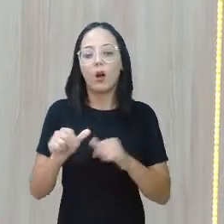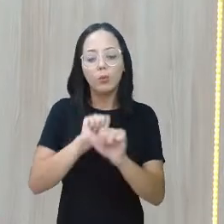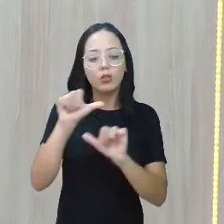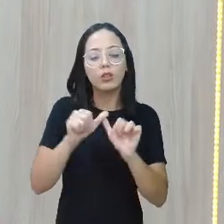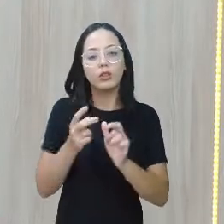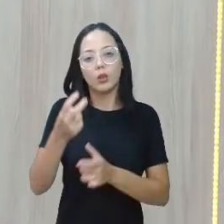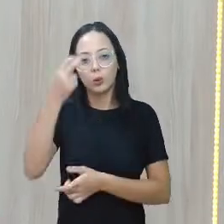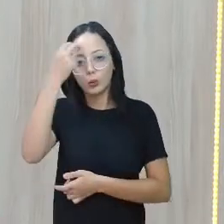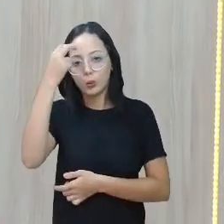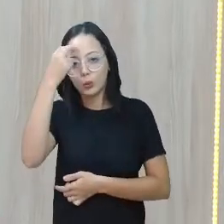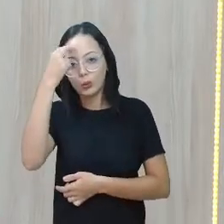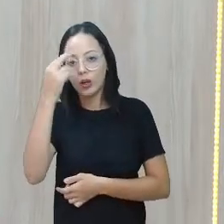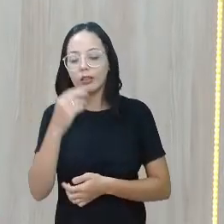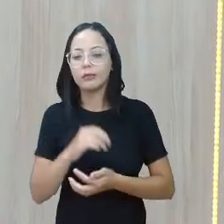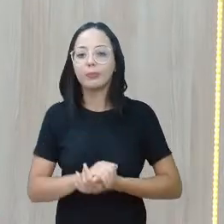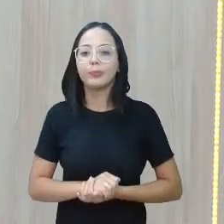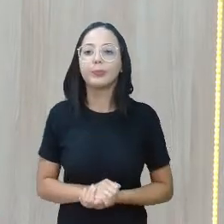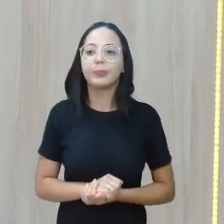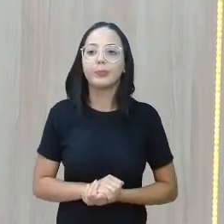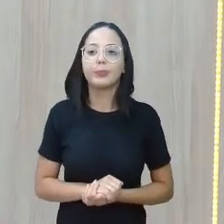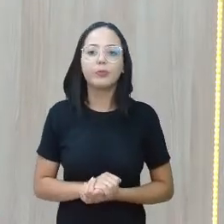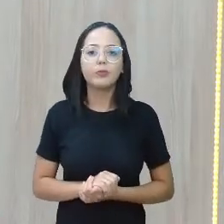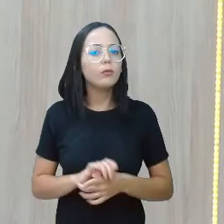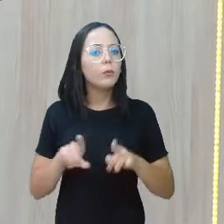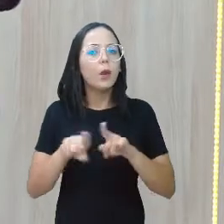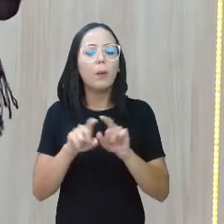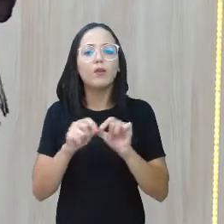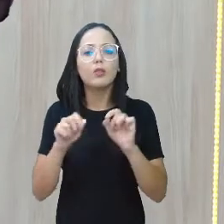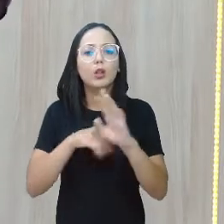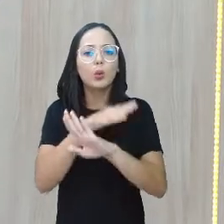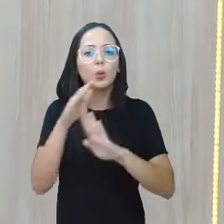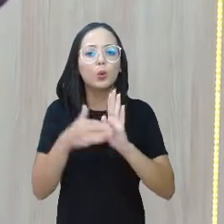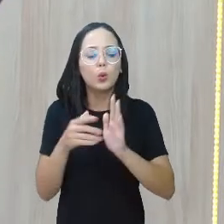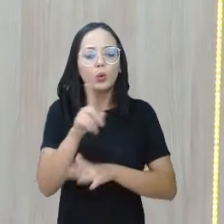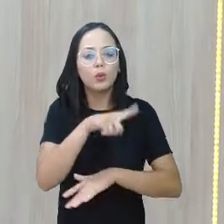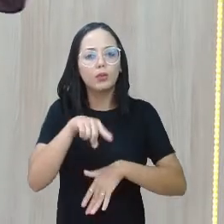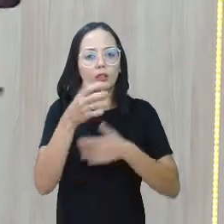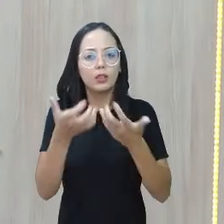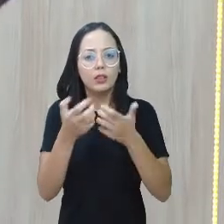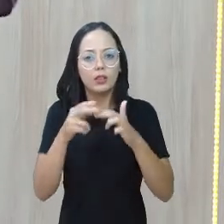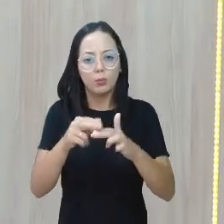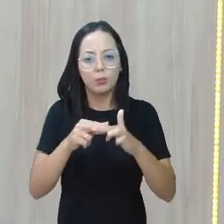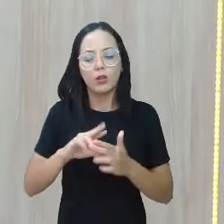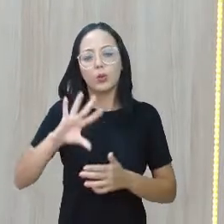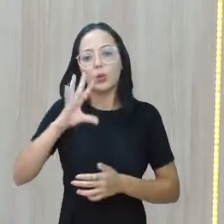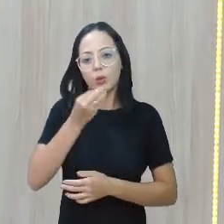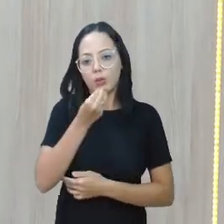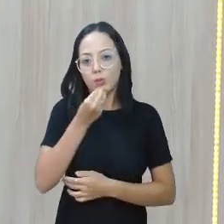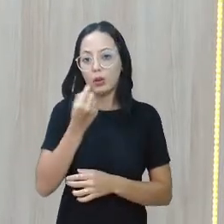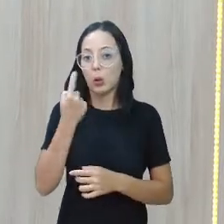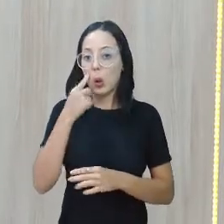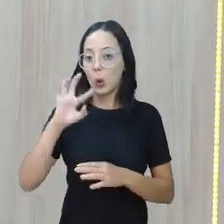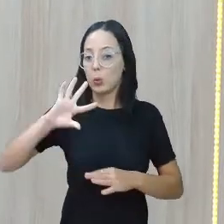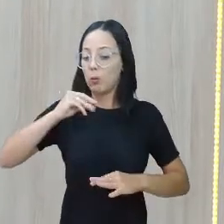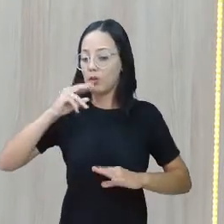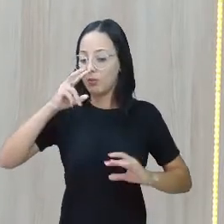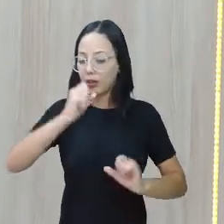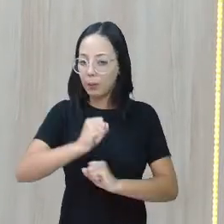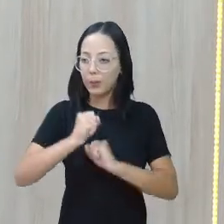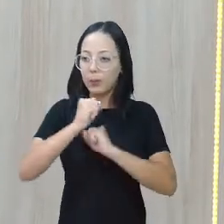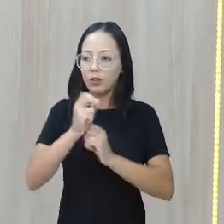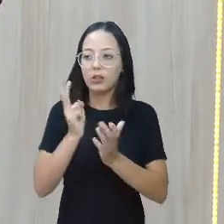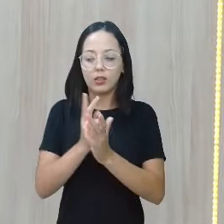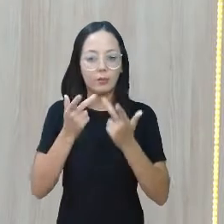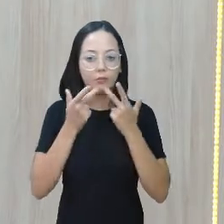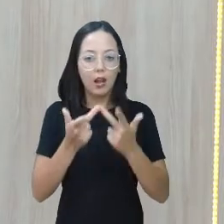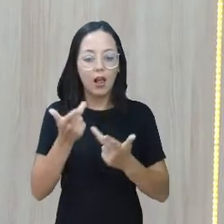sua cultura, e fazer tudo aquilo que você quiser através do conhecimento. Conhecimento é poder, vou repetir